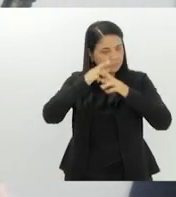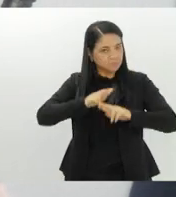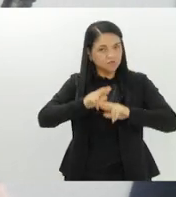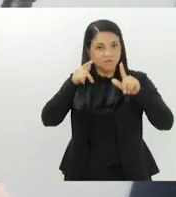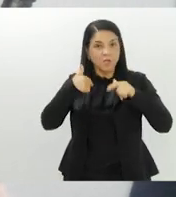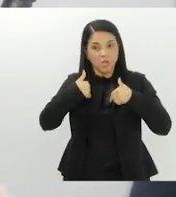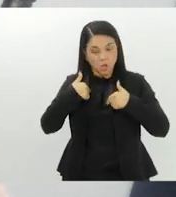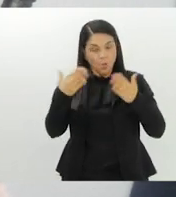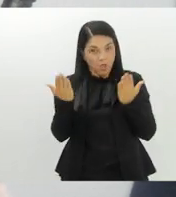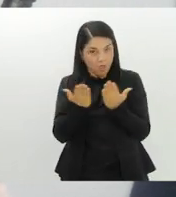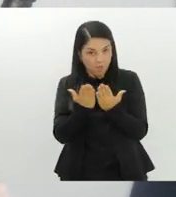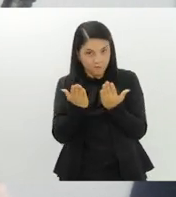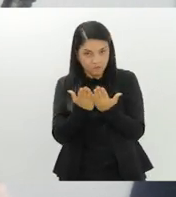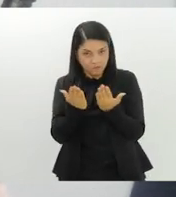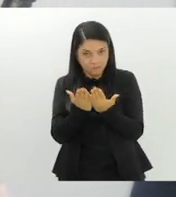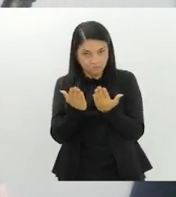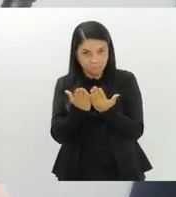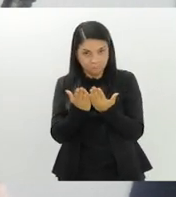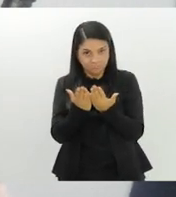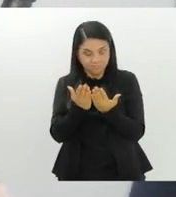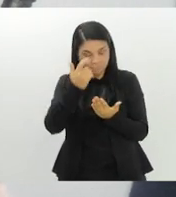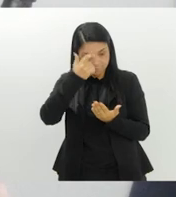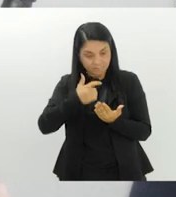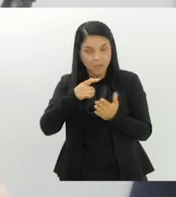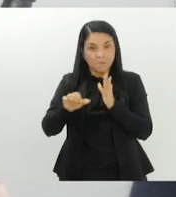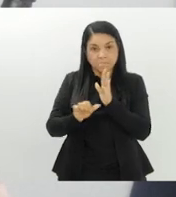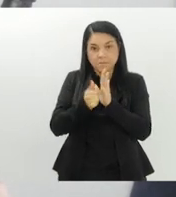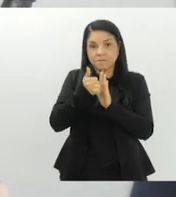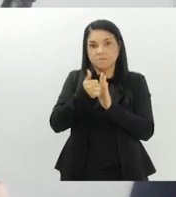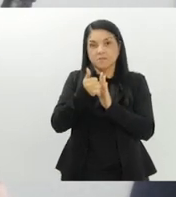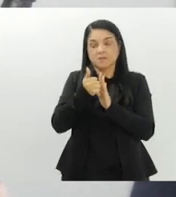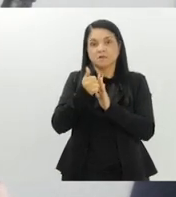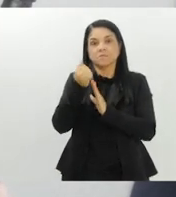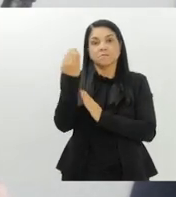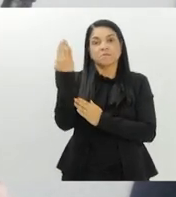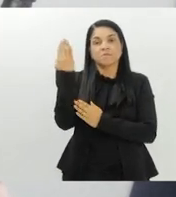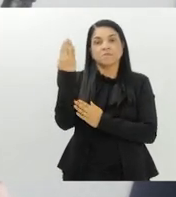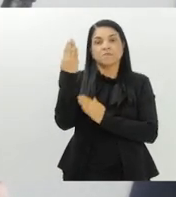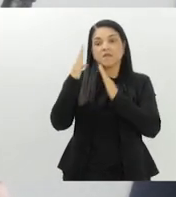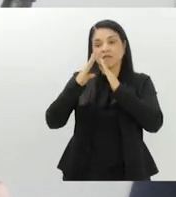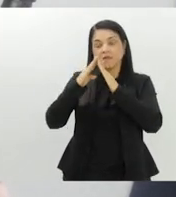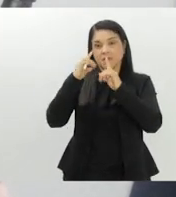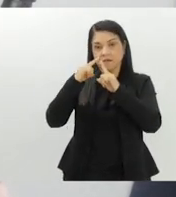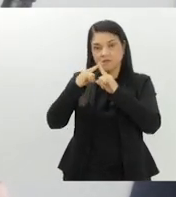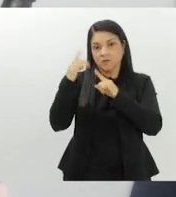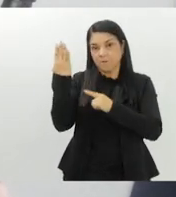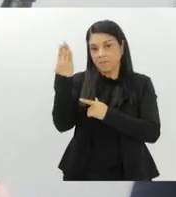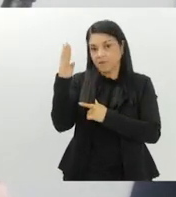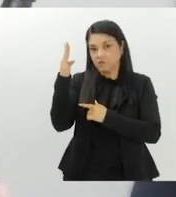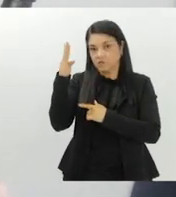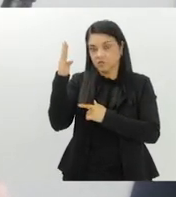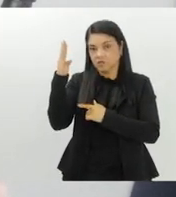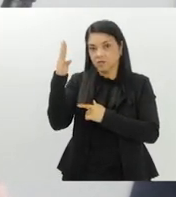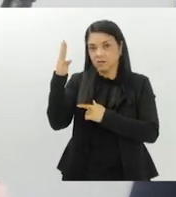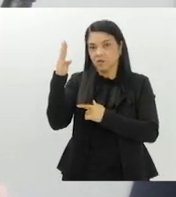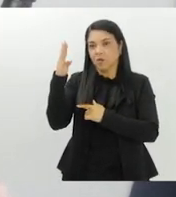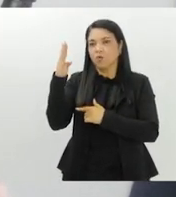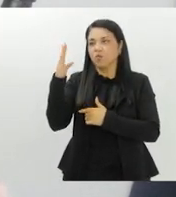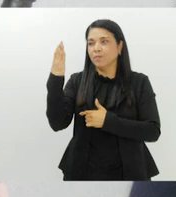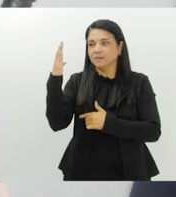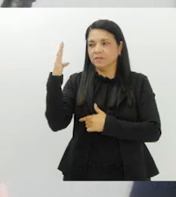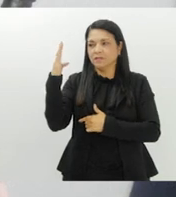sou evangélico, membro da Primeira Igreja Batista do Colubandê, lá em São Gonçalo.